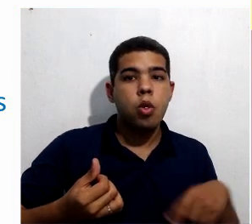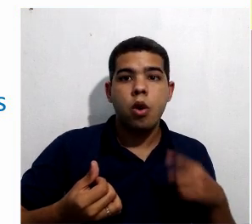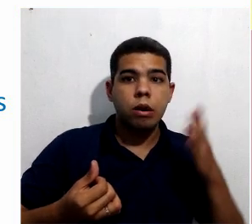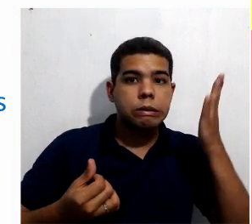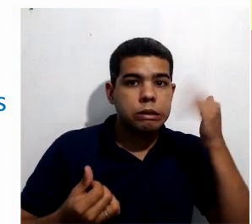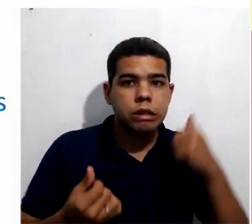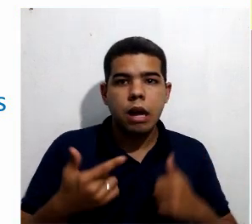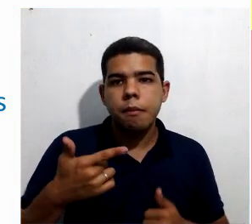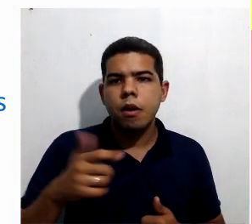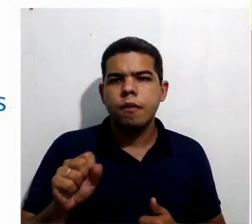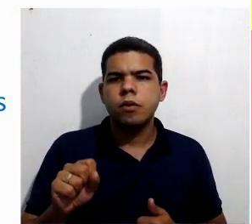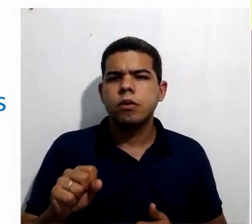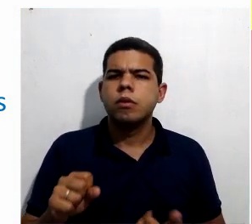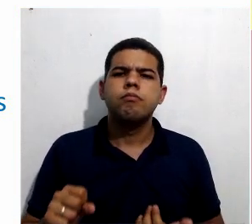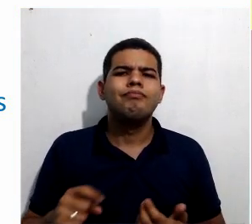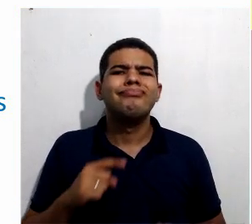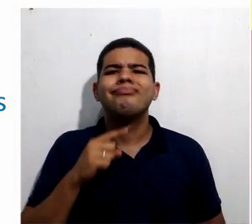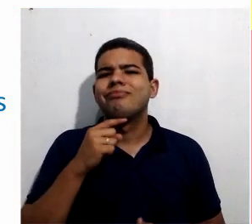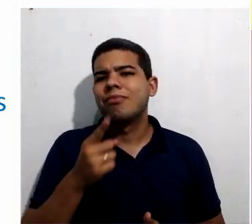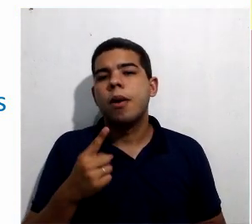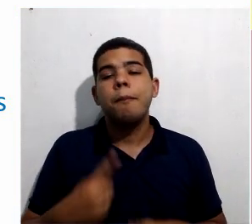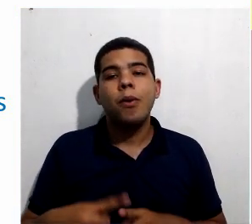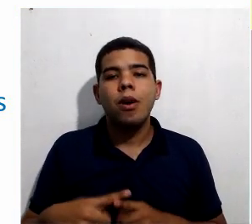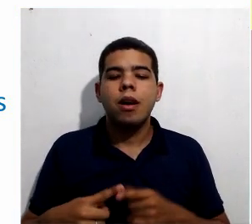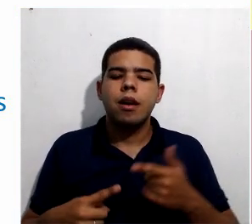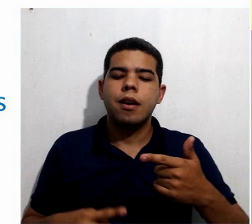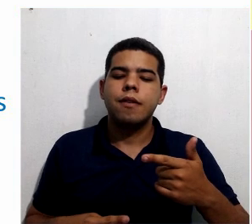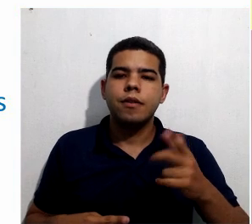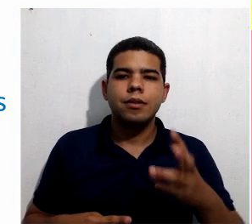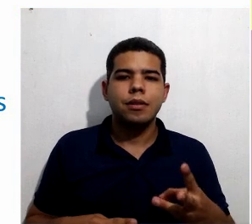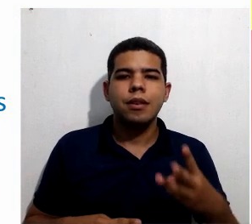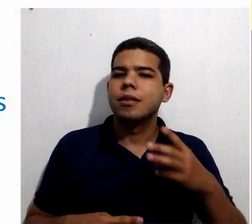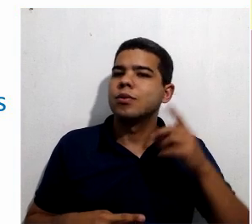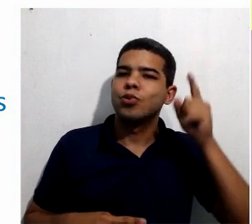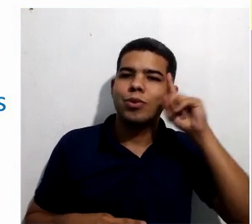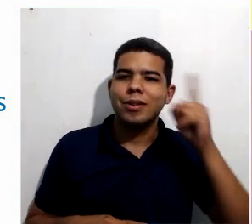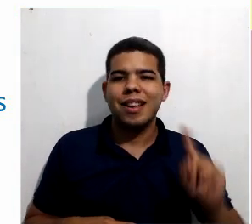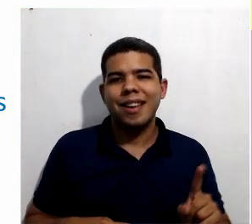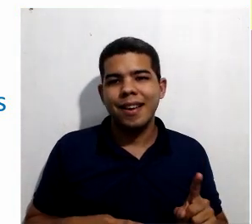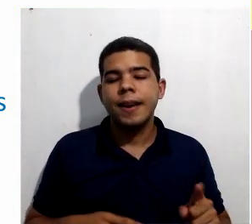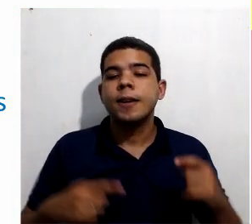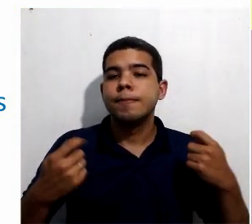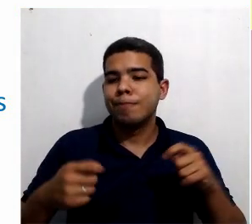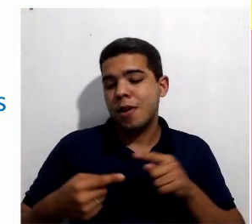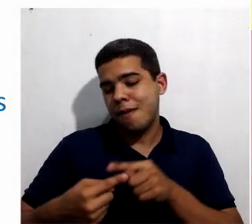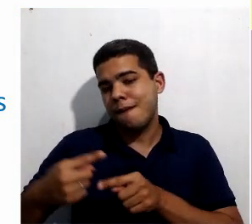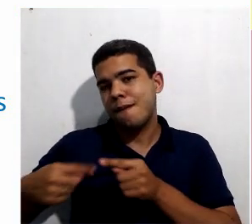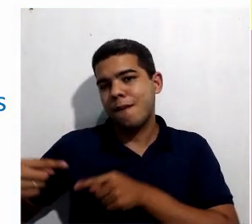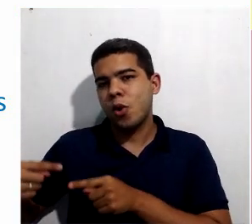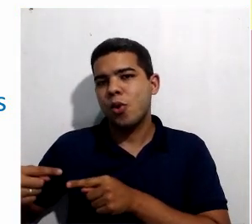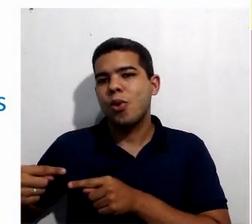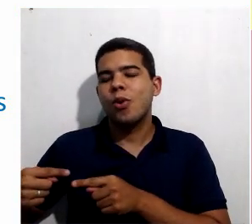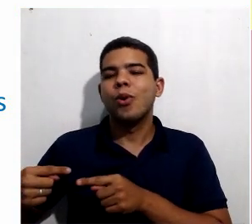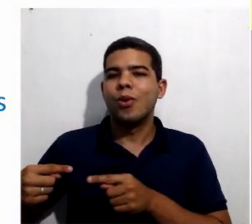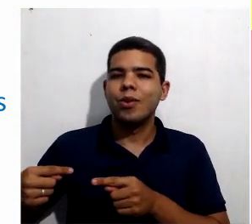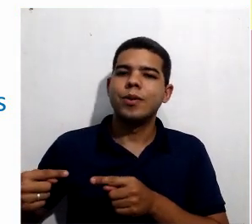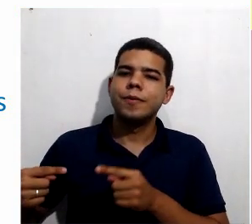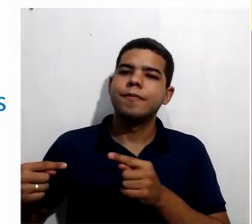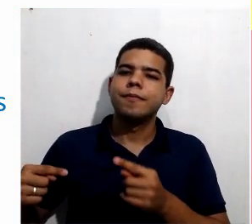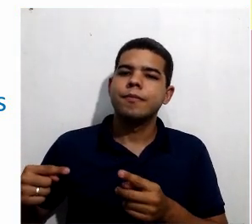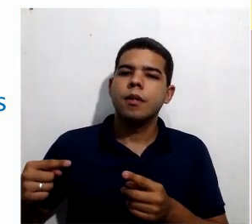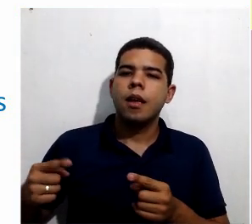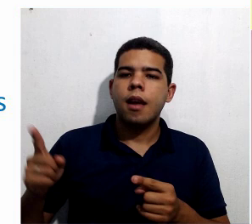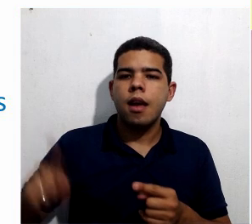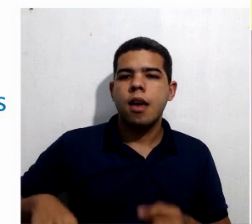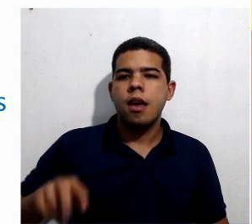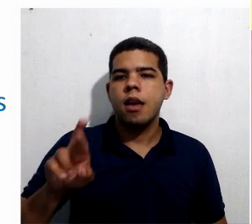inferir que era 28. Por quê? Porque eu não sei qual foi o quinto termo. Então existe ali uma dependência. Se existe uma